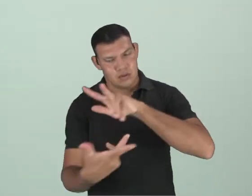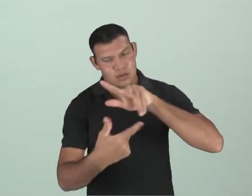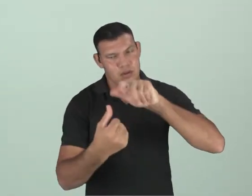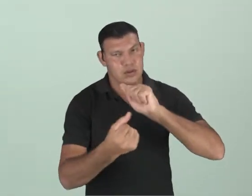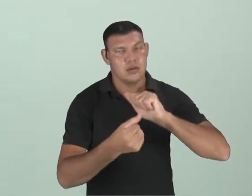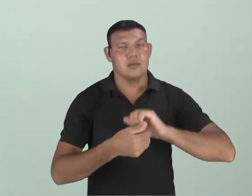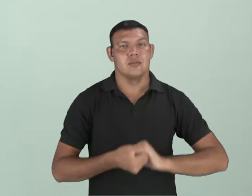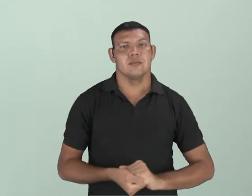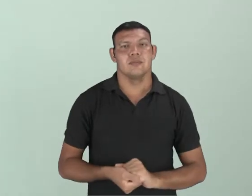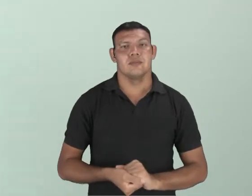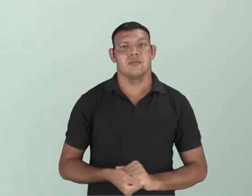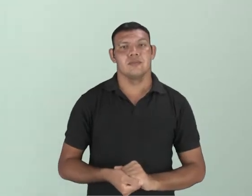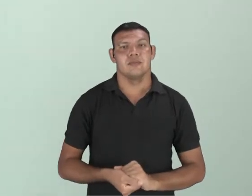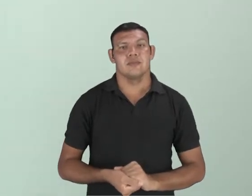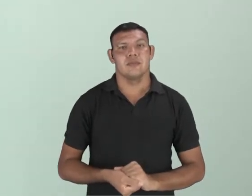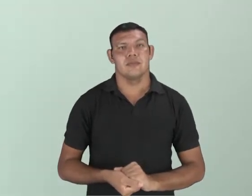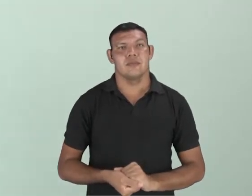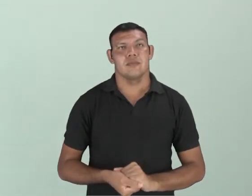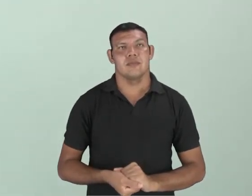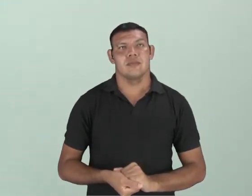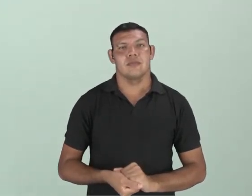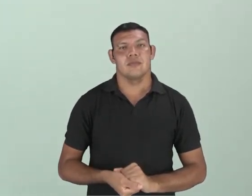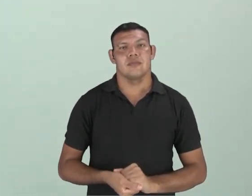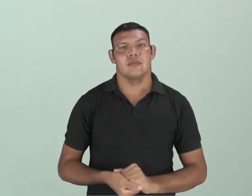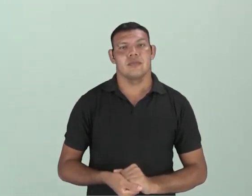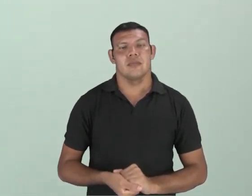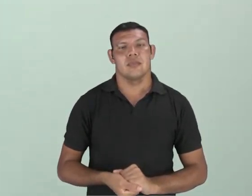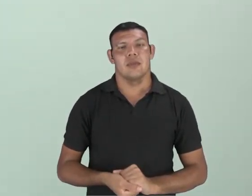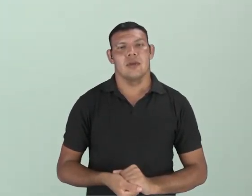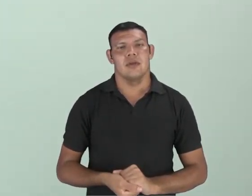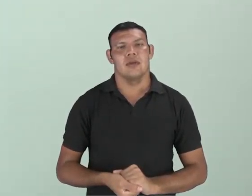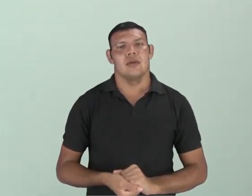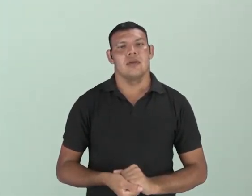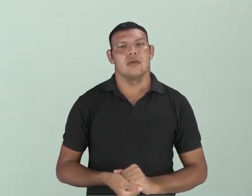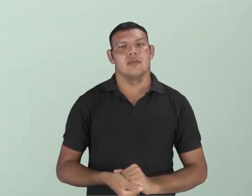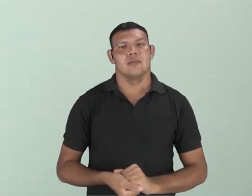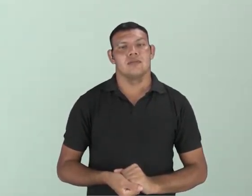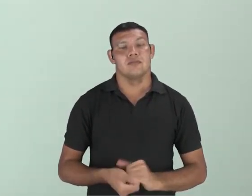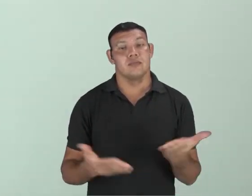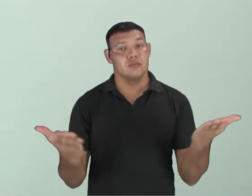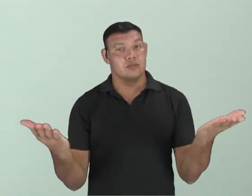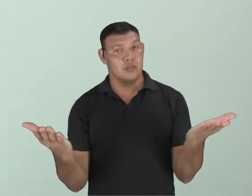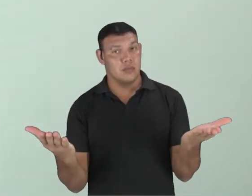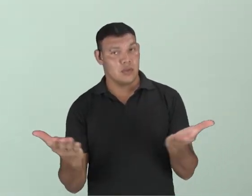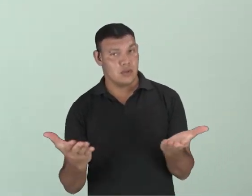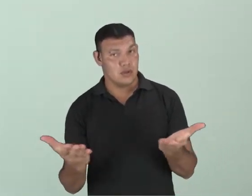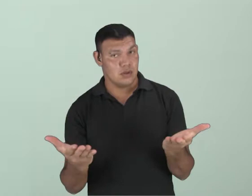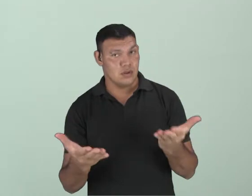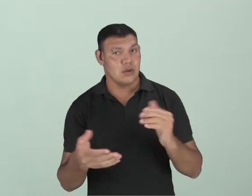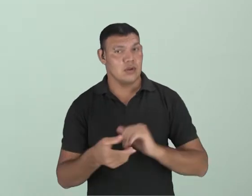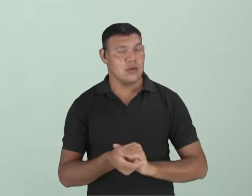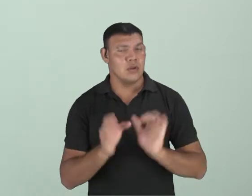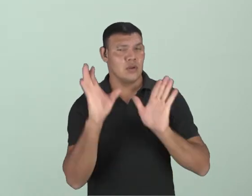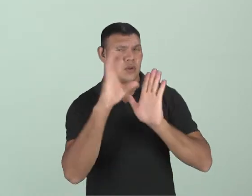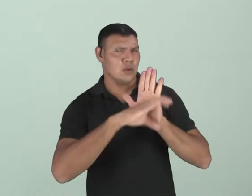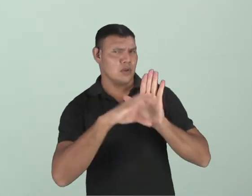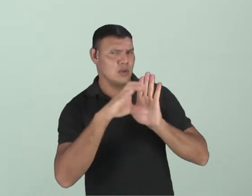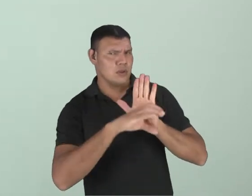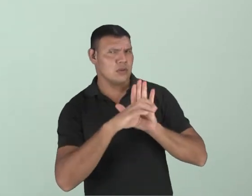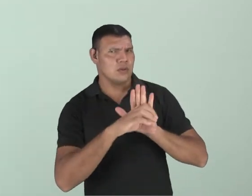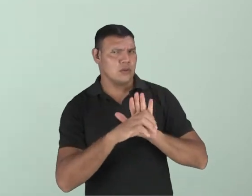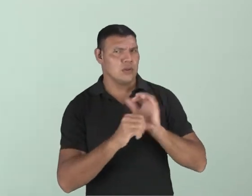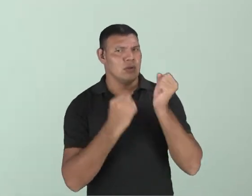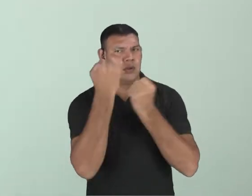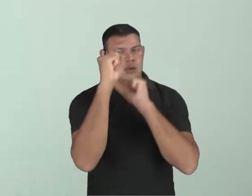aí, em meio a tantas indústrias, a gente hoje trabalha com o conceito de